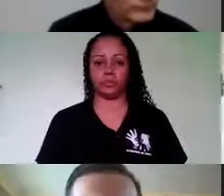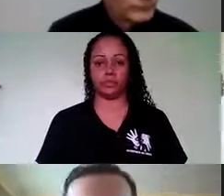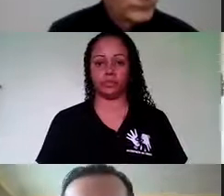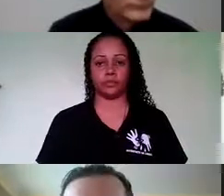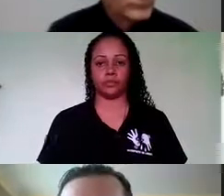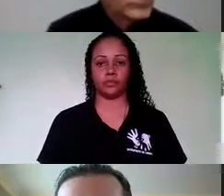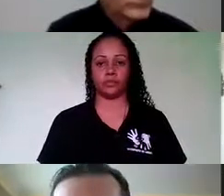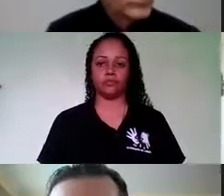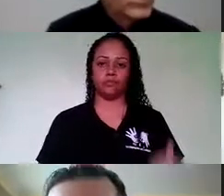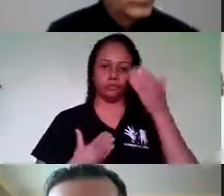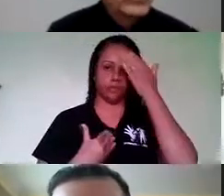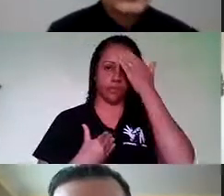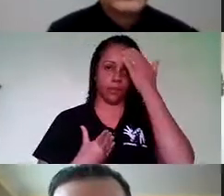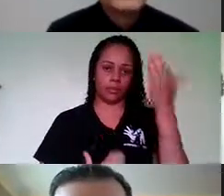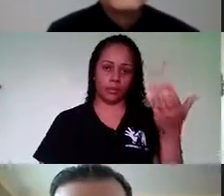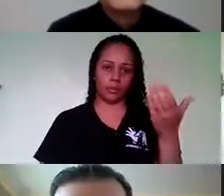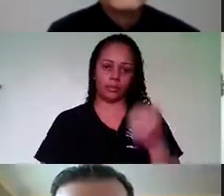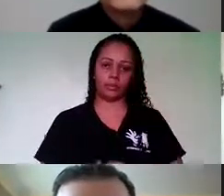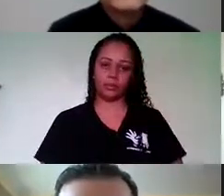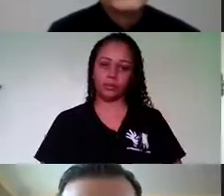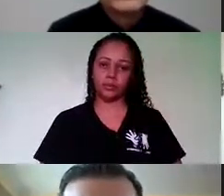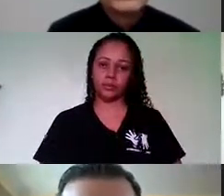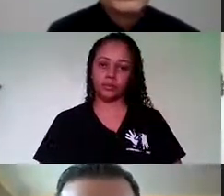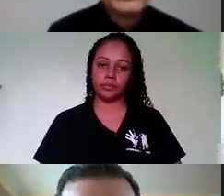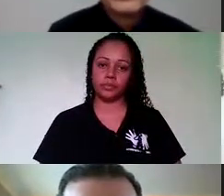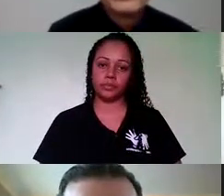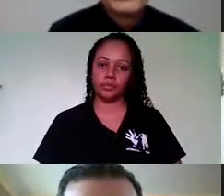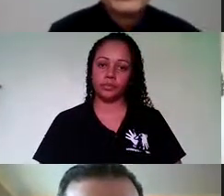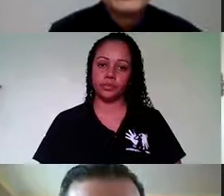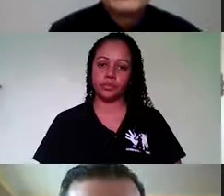Obrigada, Flávio. Oi, Nalva, Calma. bom dia. Oi, Henry, bom